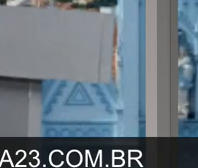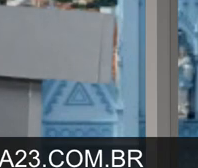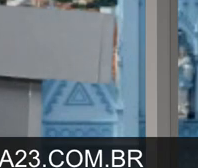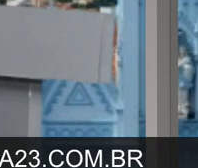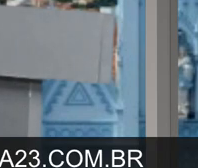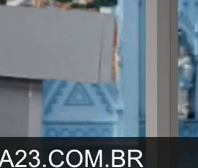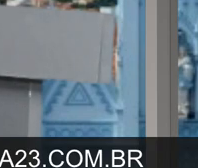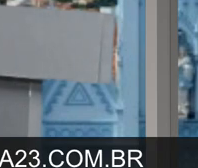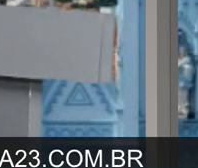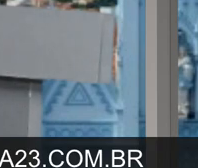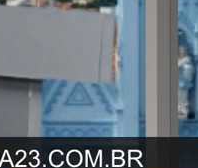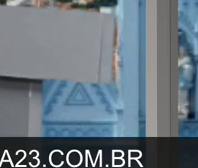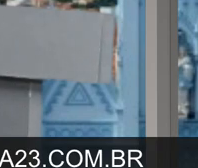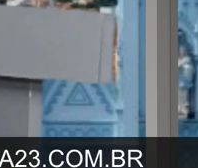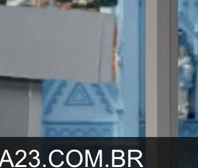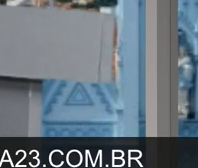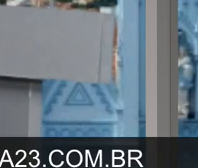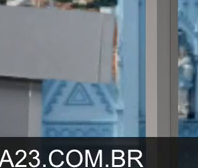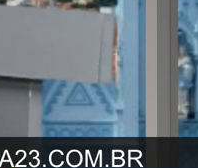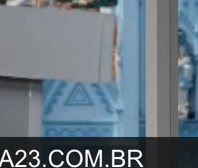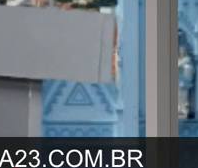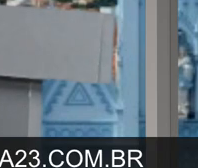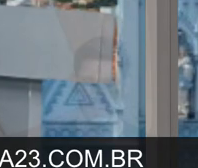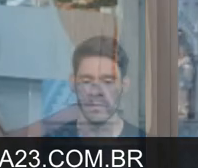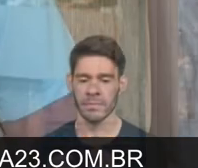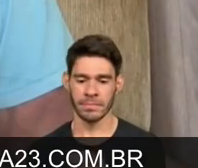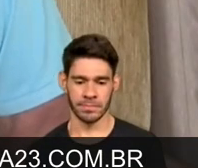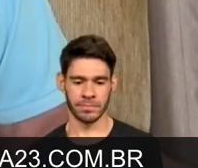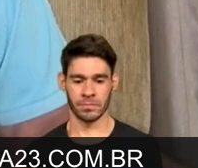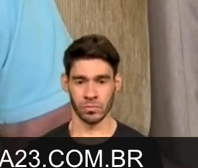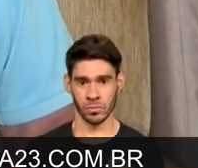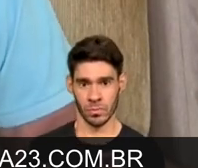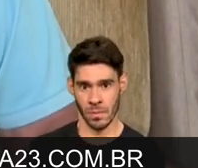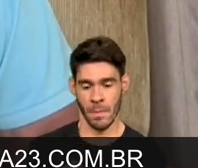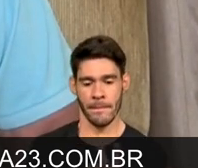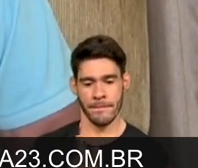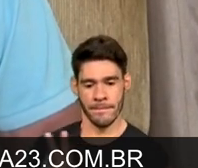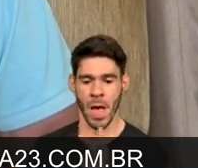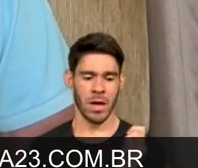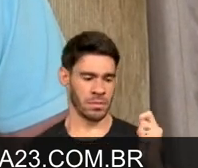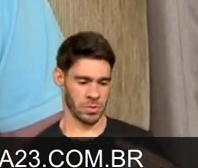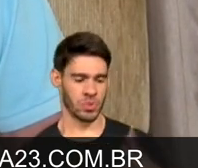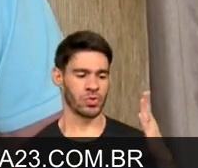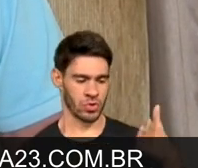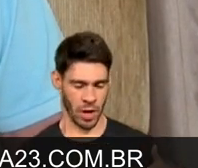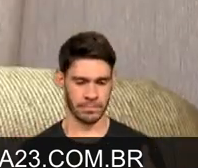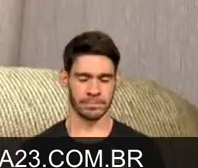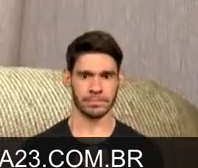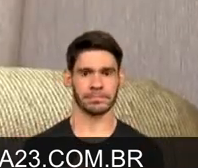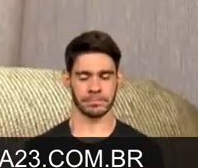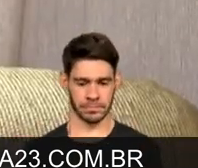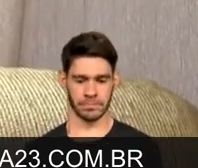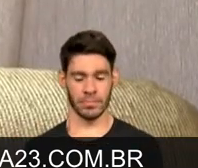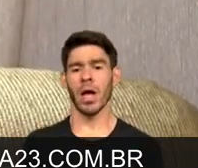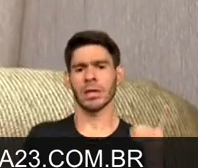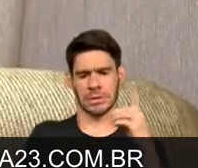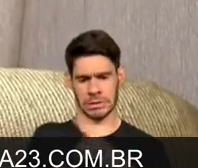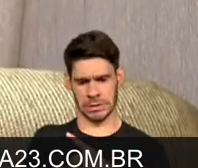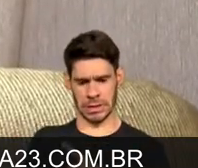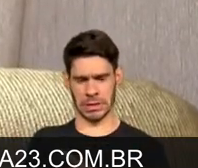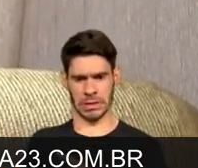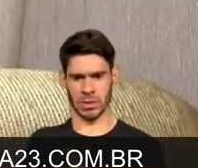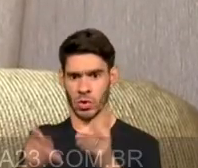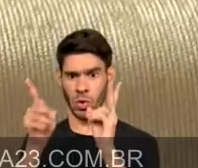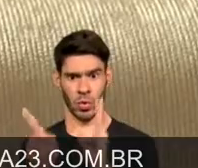vítimas fatais provocadas aí pela dengue. O casal de aposentados, Antônio e Olívia, teve dengue praticamente